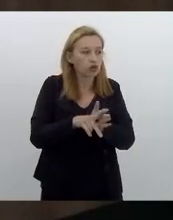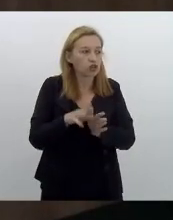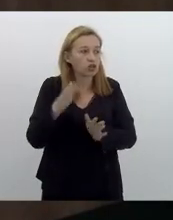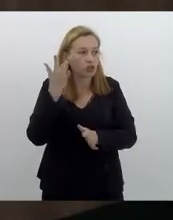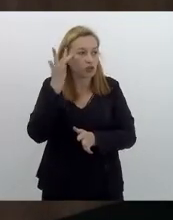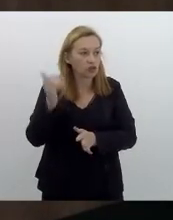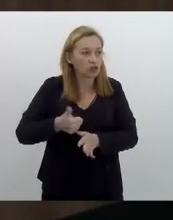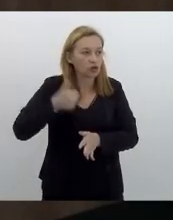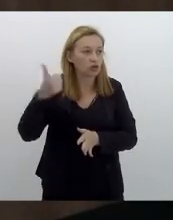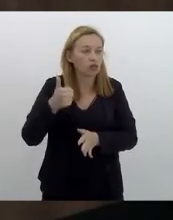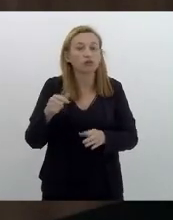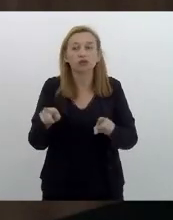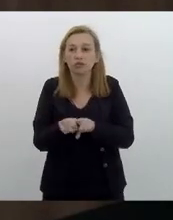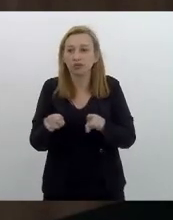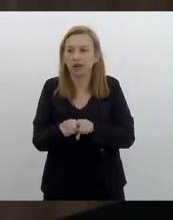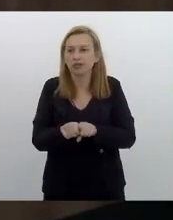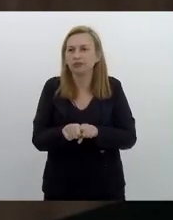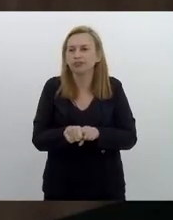Porque